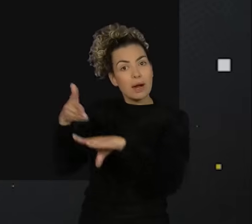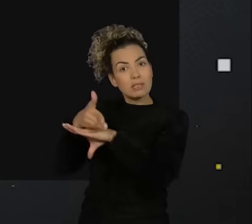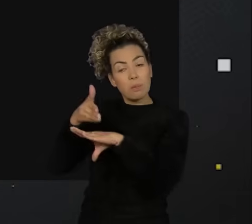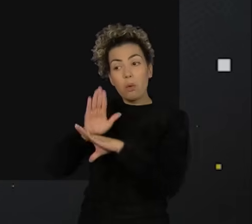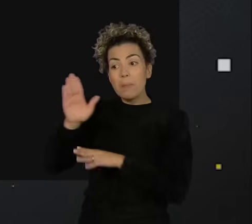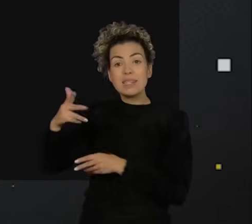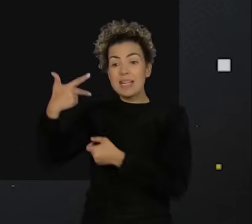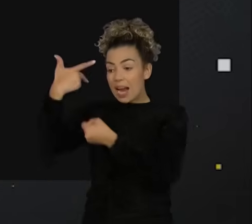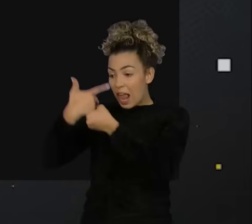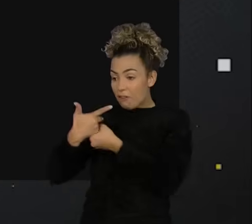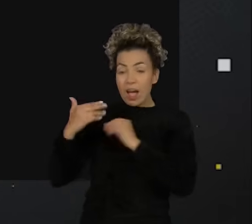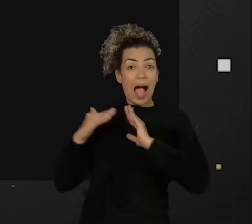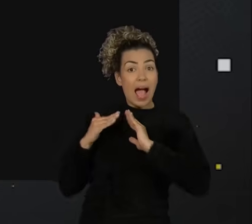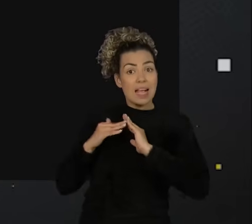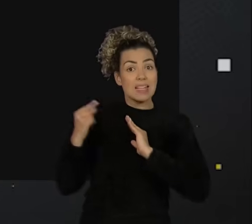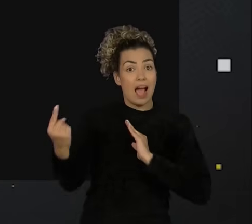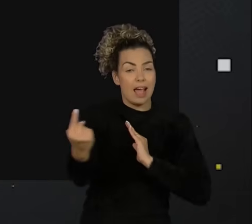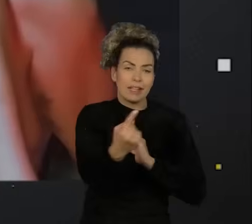casa, aquela coisa, pandemia.